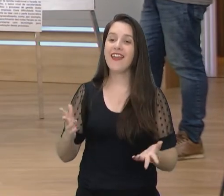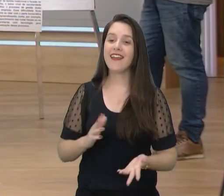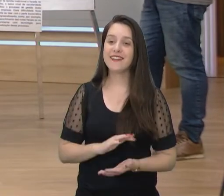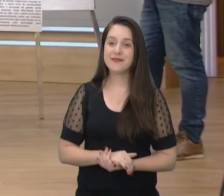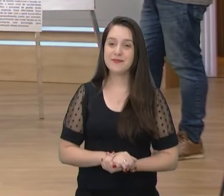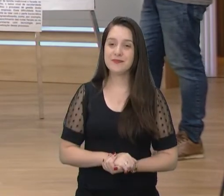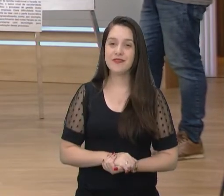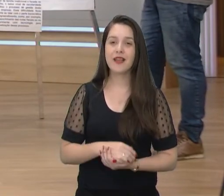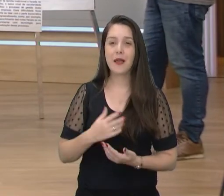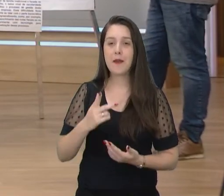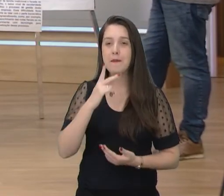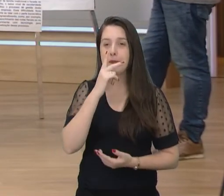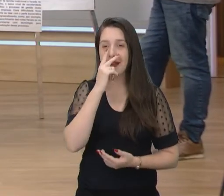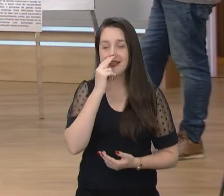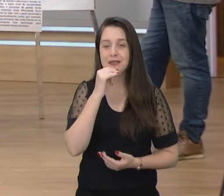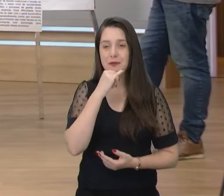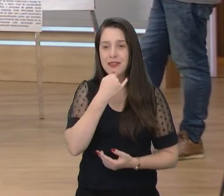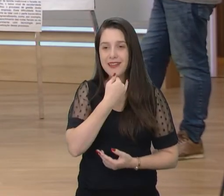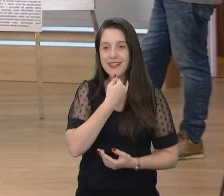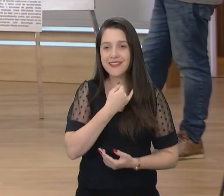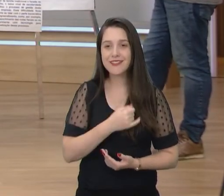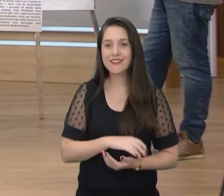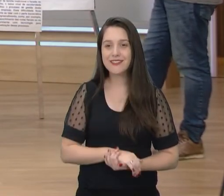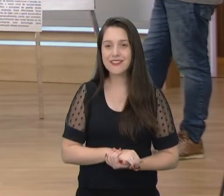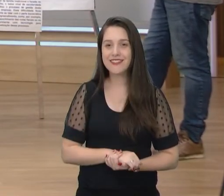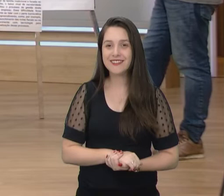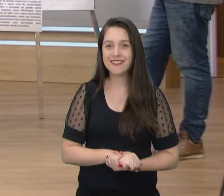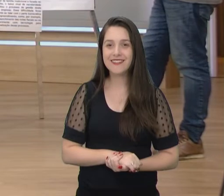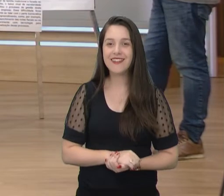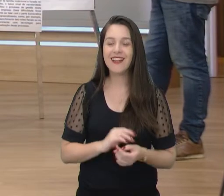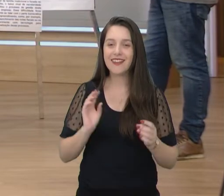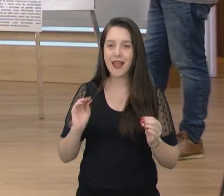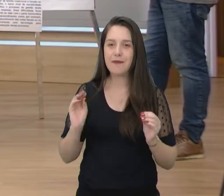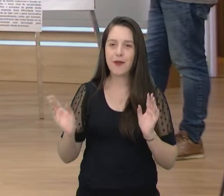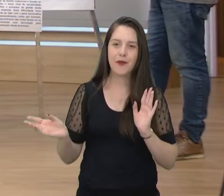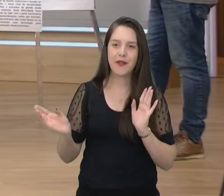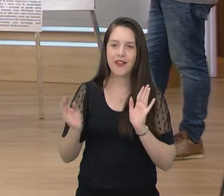menos triste. Vamos lá. Aqui tá falando da família dele.